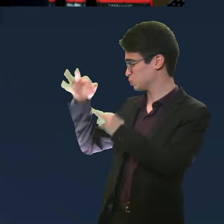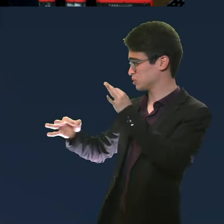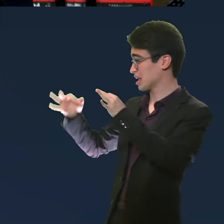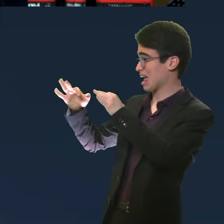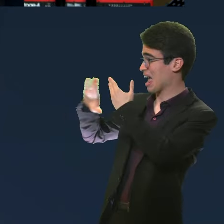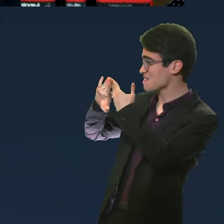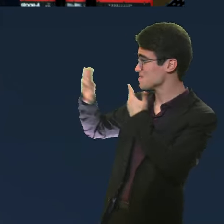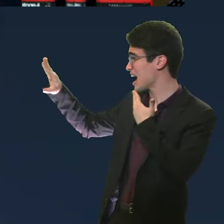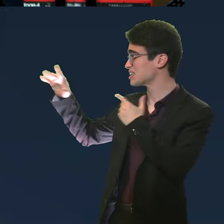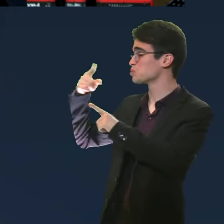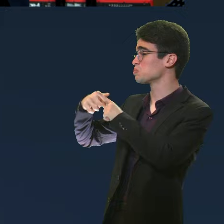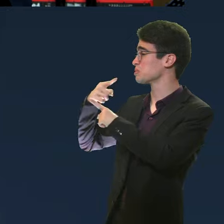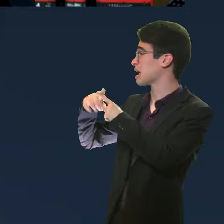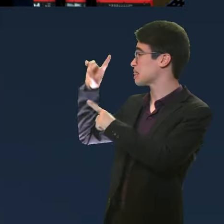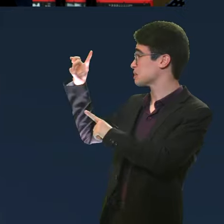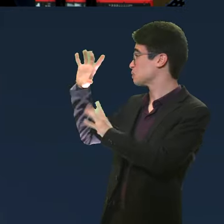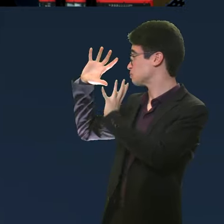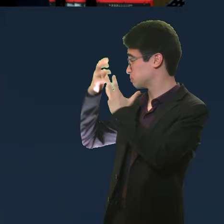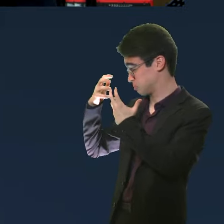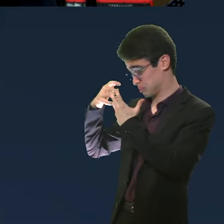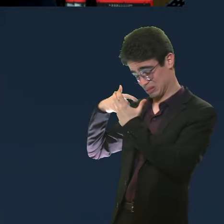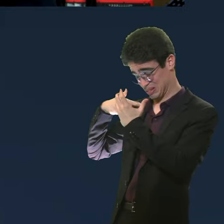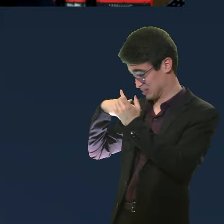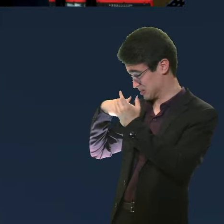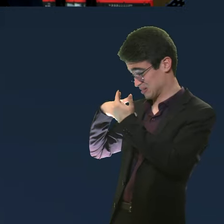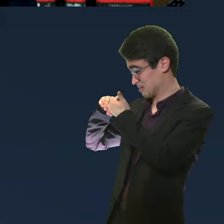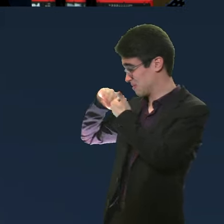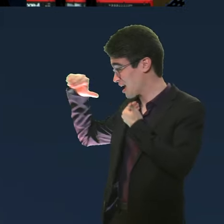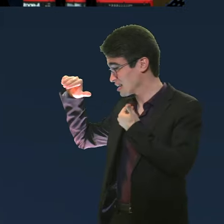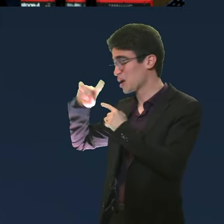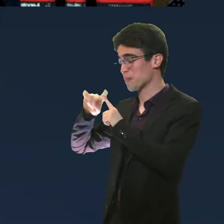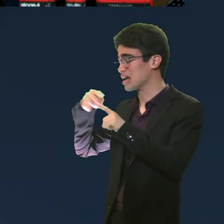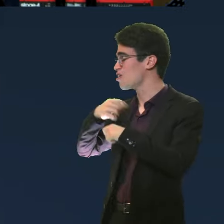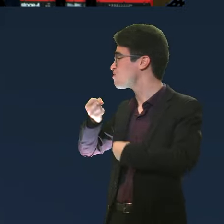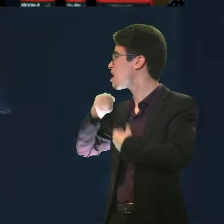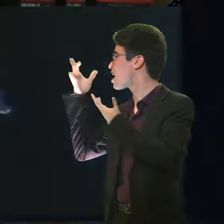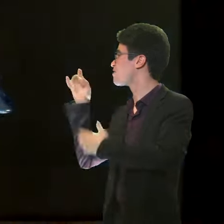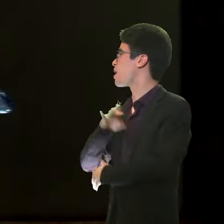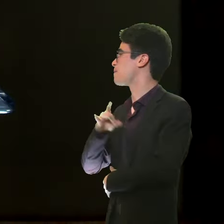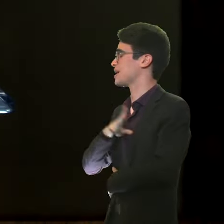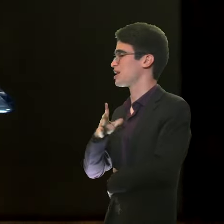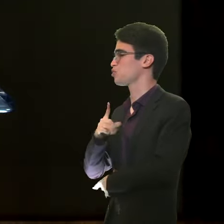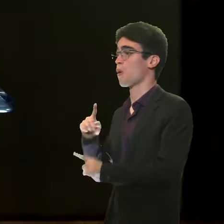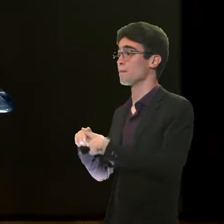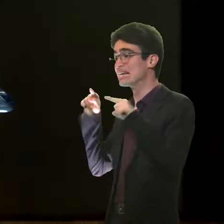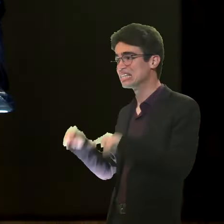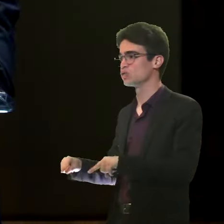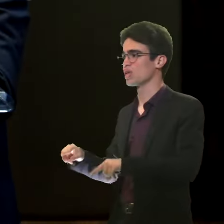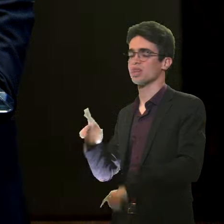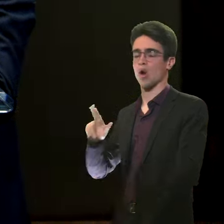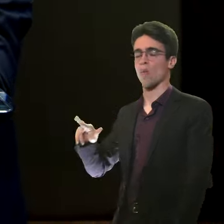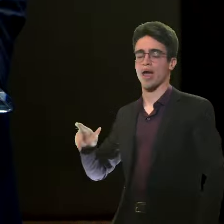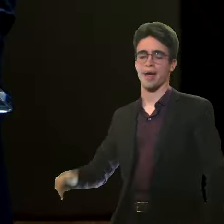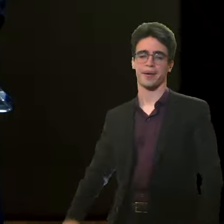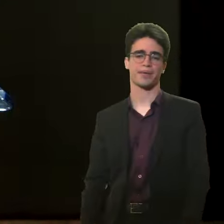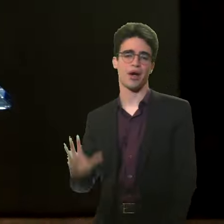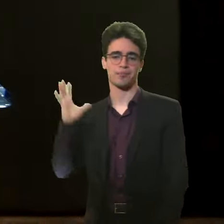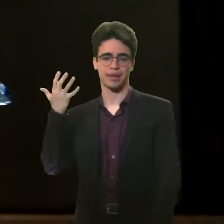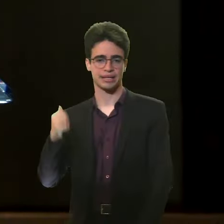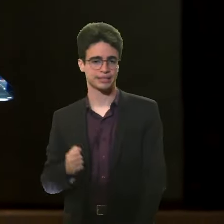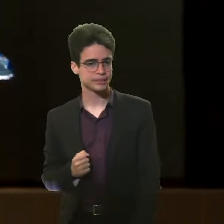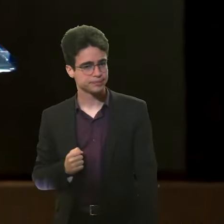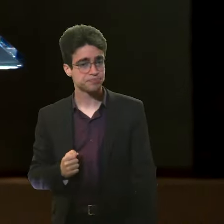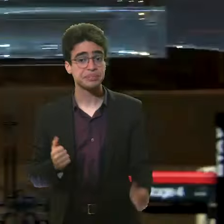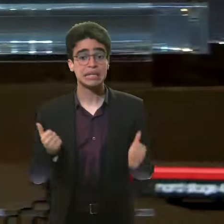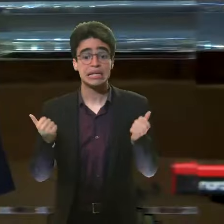mais me assustasse, então eu falaria sem medo, mas não é esse o caso. Jó